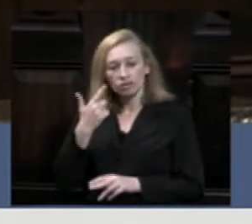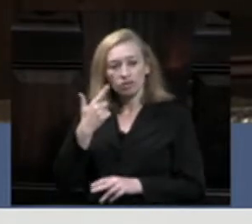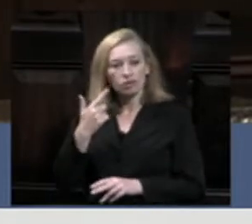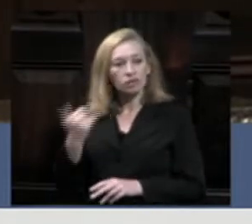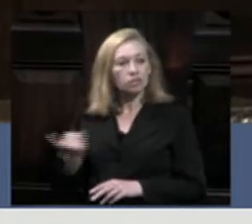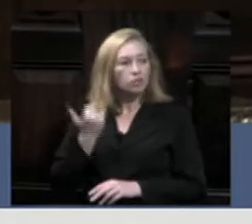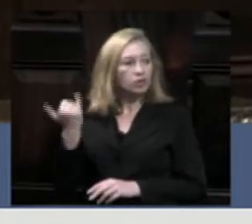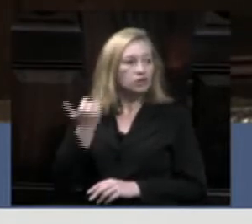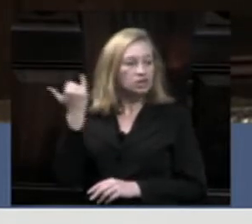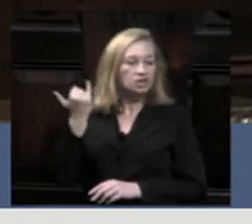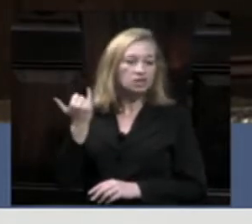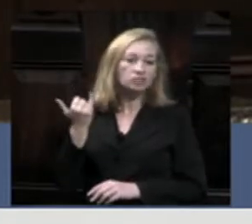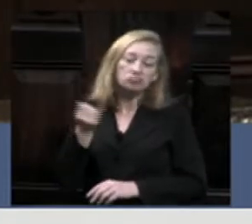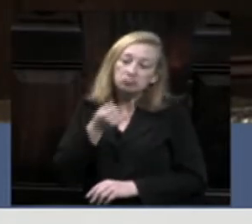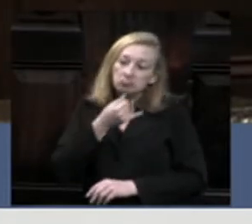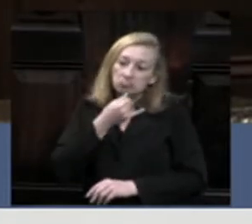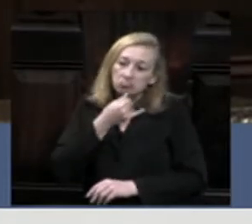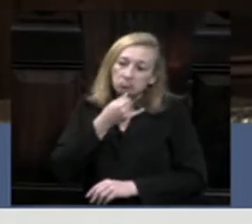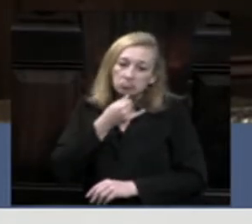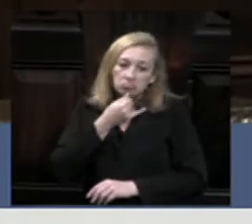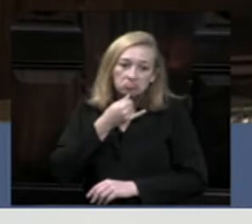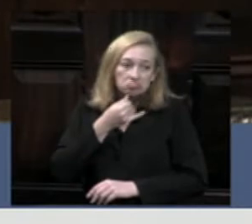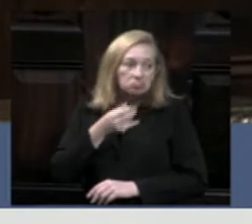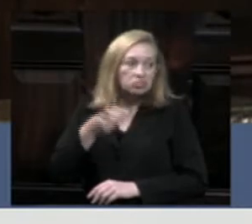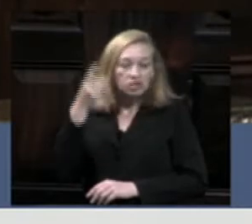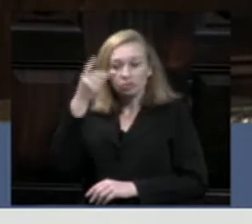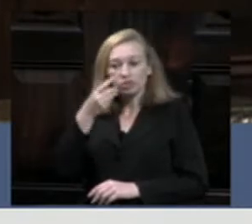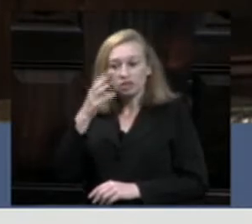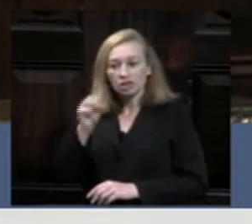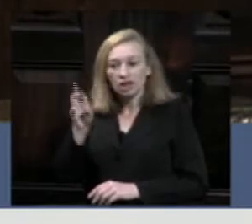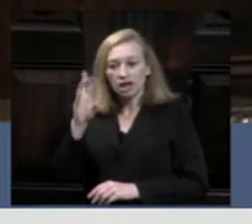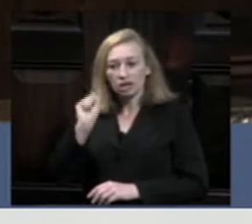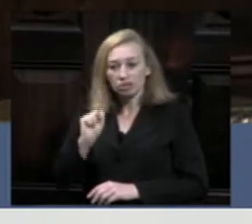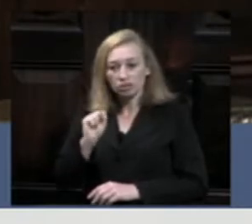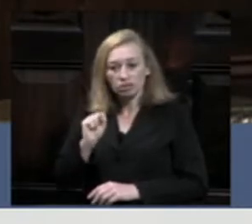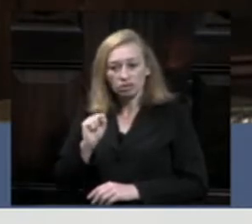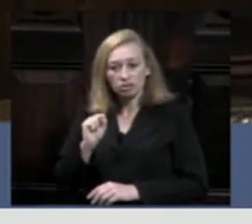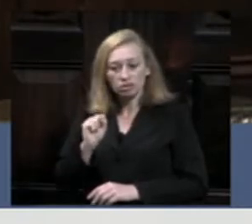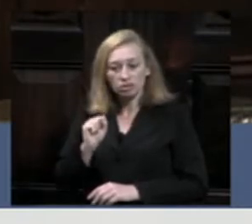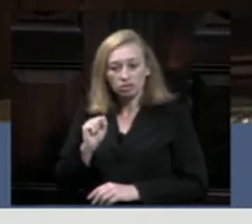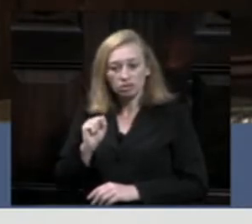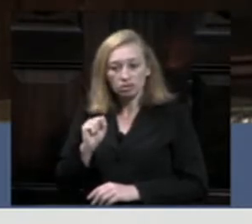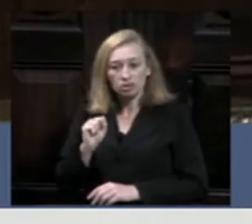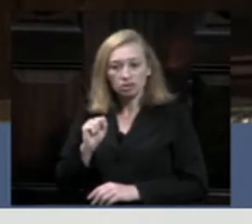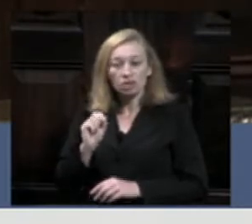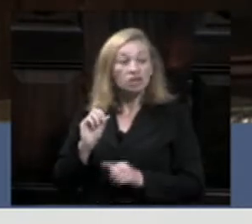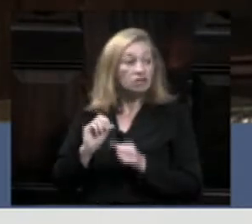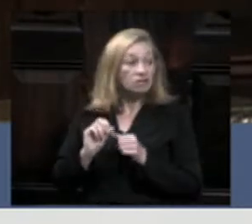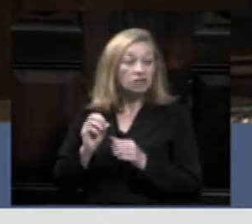lamento profundamente que o deputado Carlos Mink, autor da emenda,